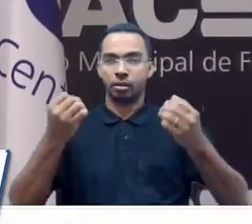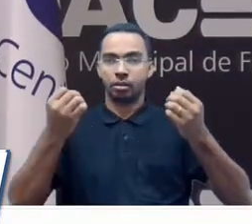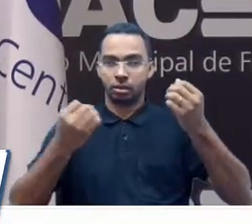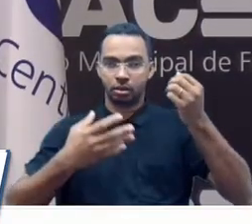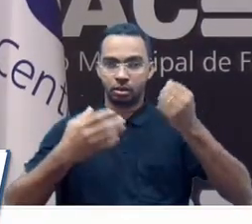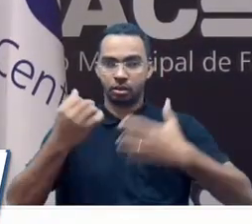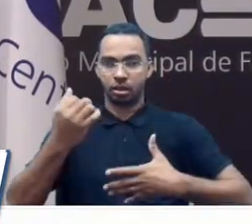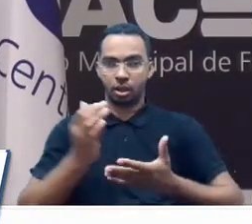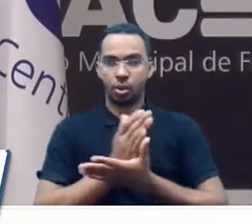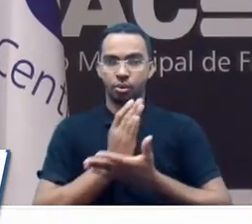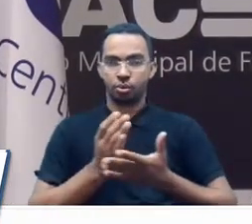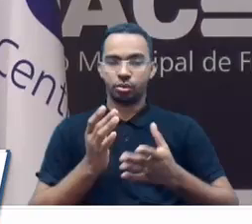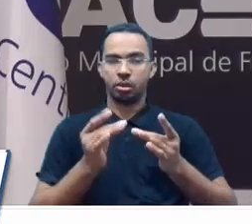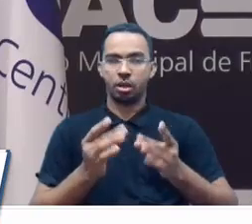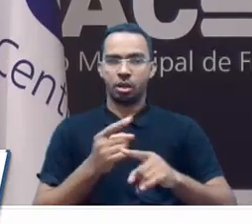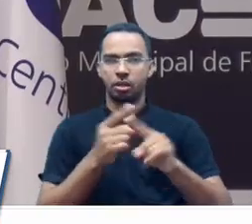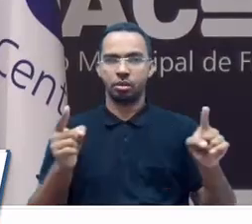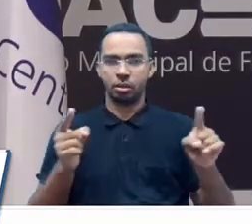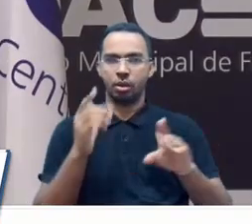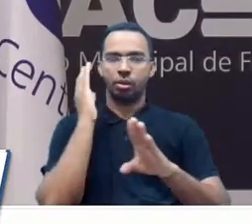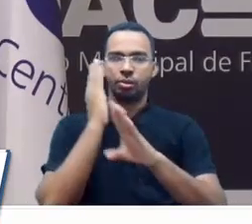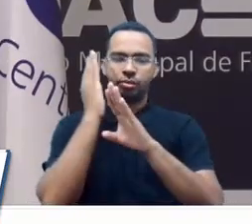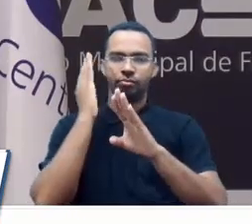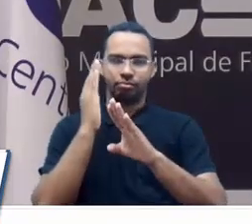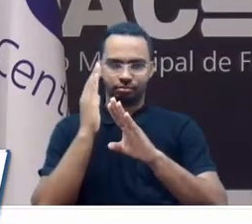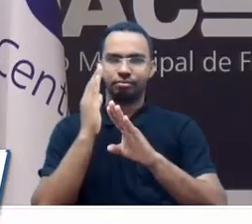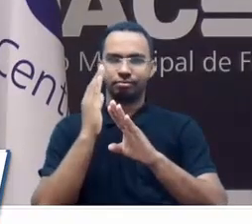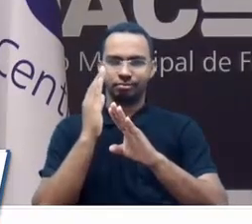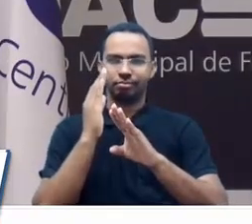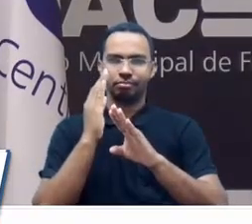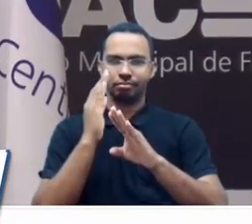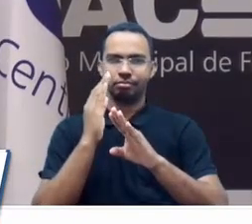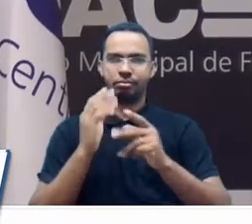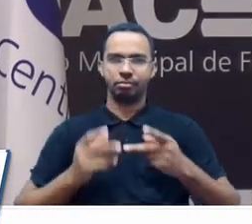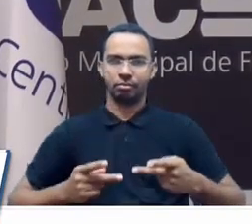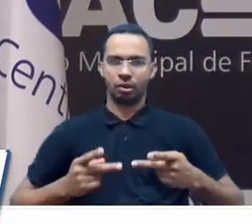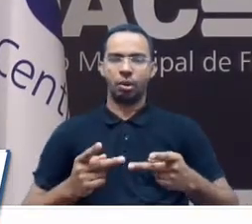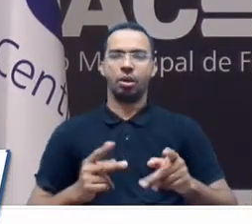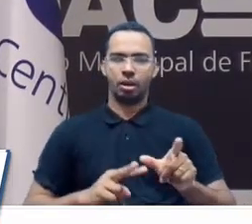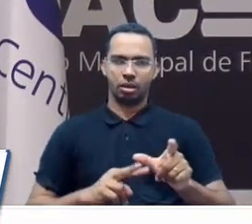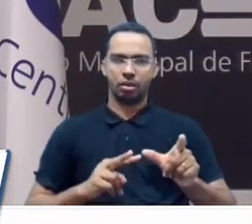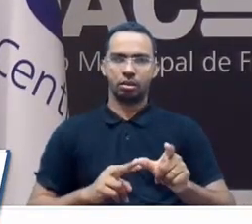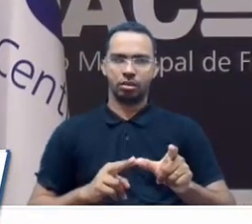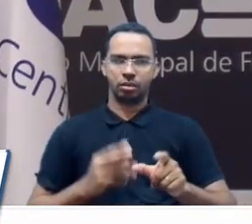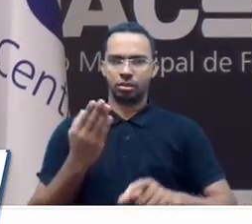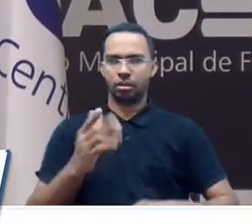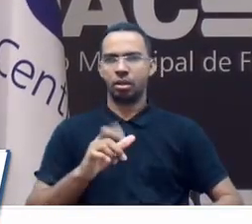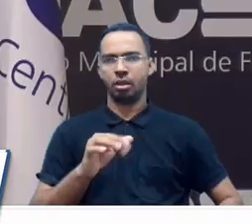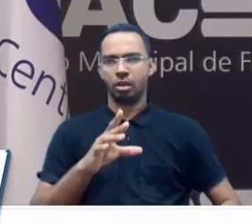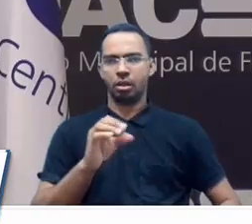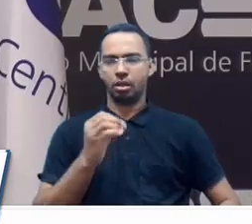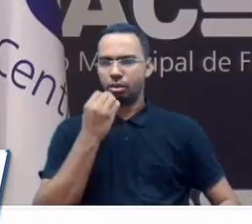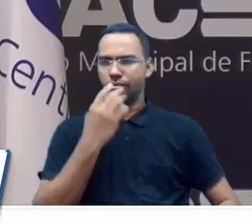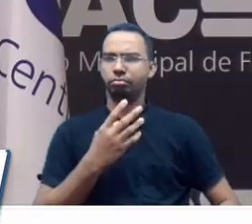vocês sobre o motivo desse projeto da Câmara, que o Leandro foi